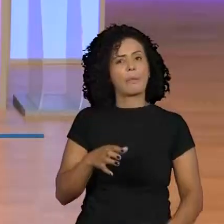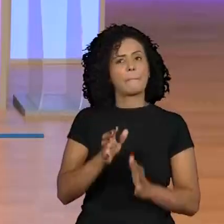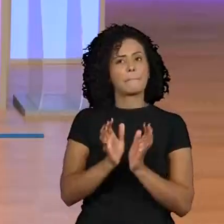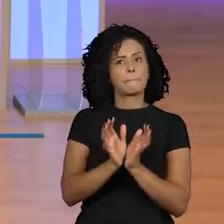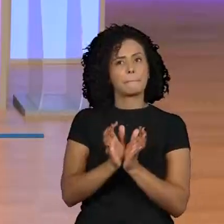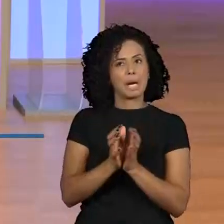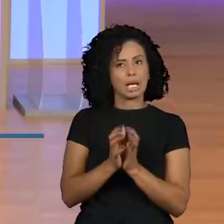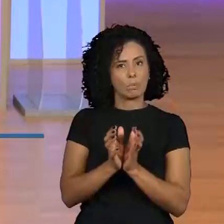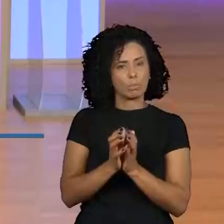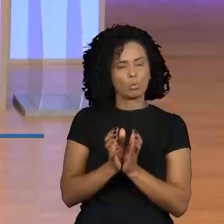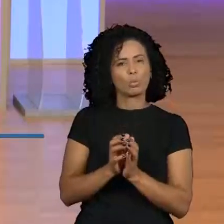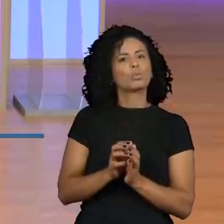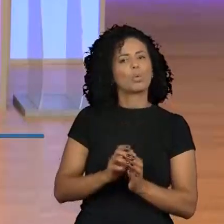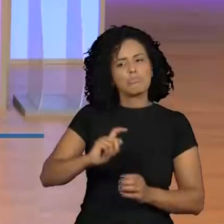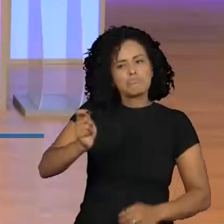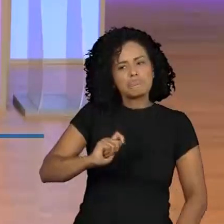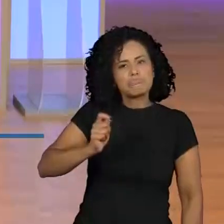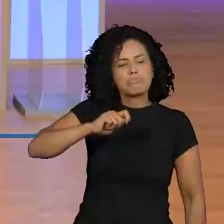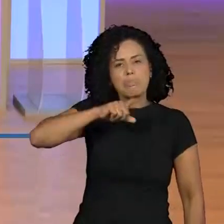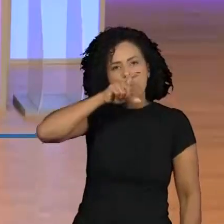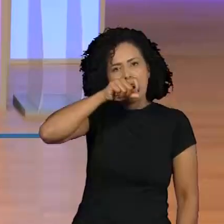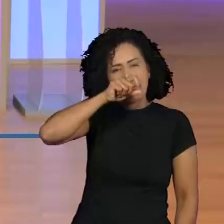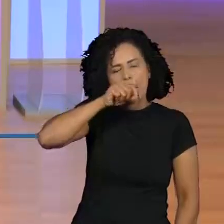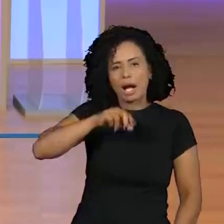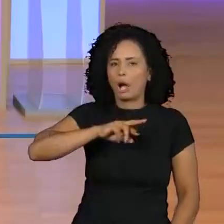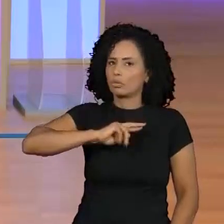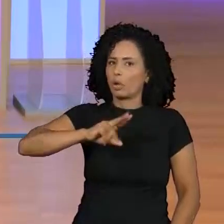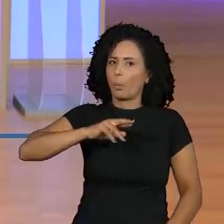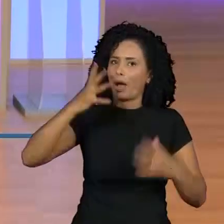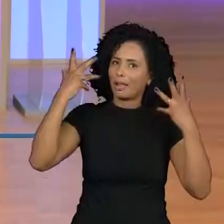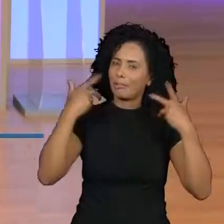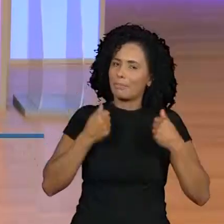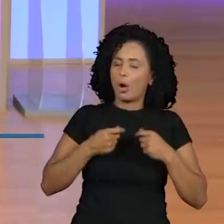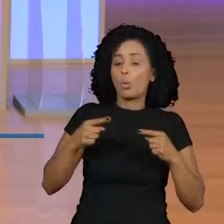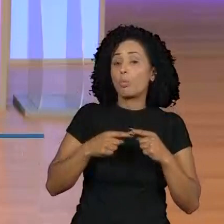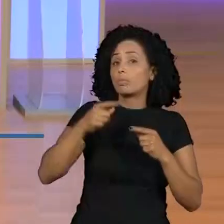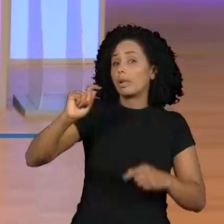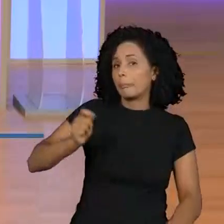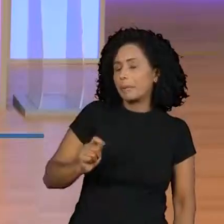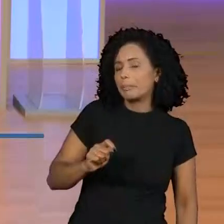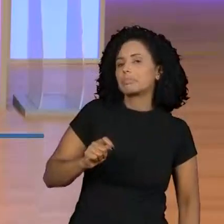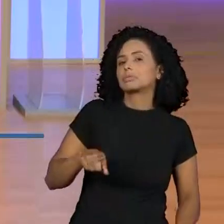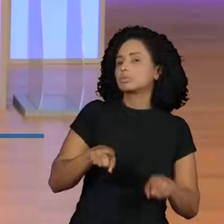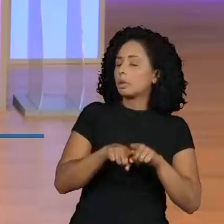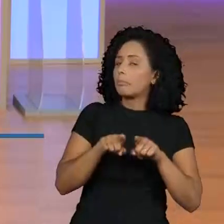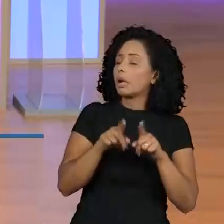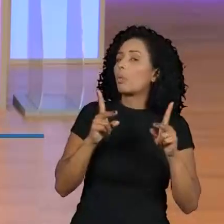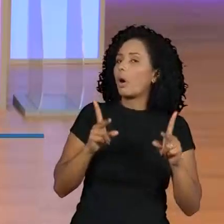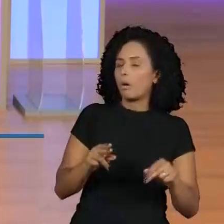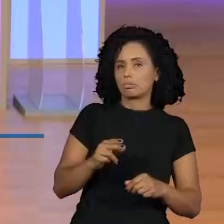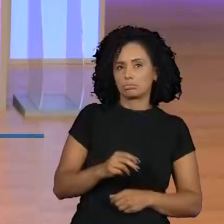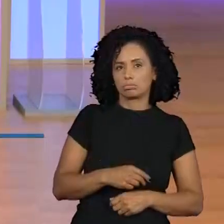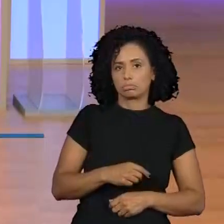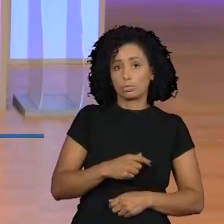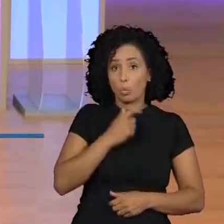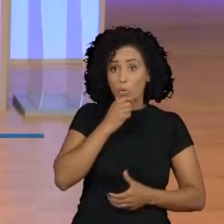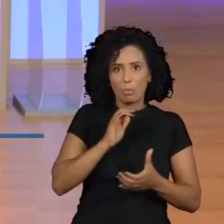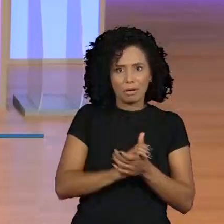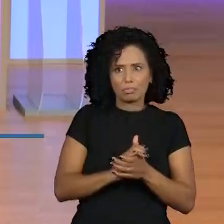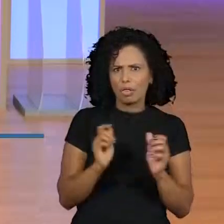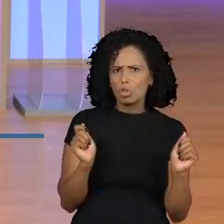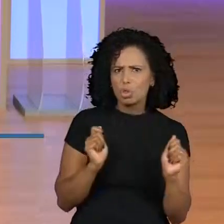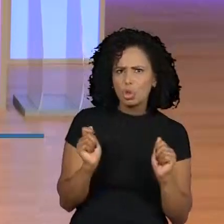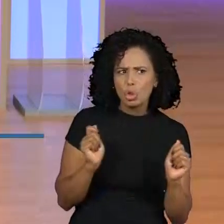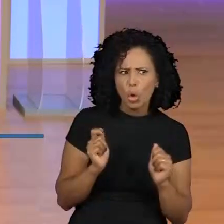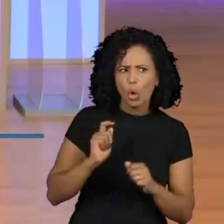papagaio também, falava papagaio. Mas o meu marido, ele já é grandinho, sabe? E ainda assim, ainda hoje ele gosta de pipa. E na